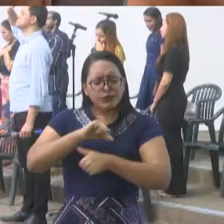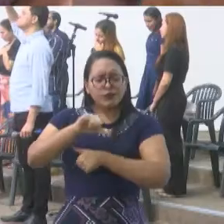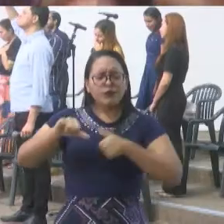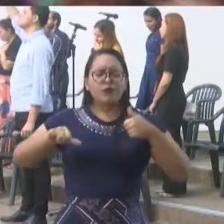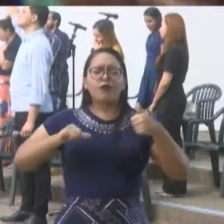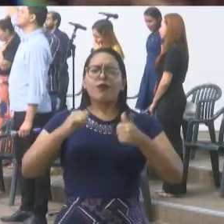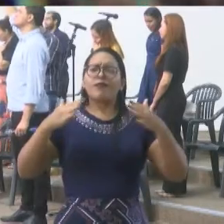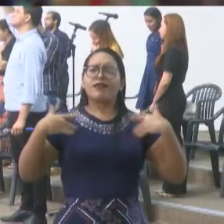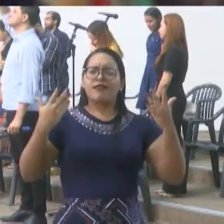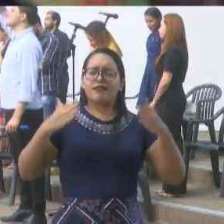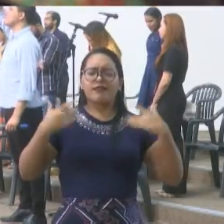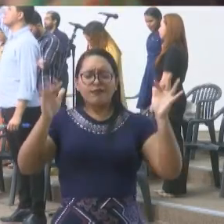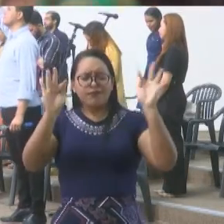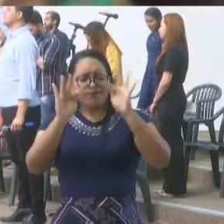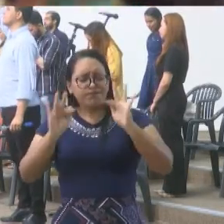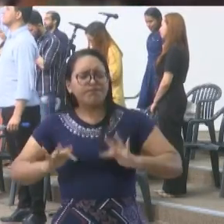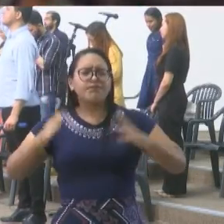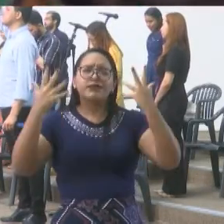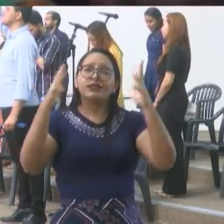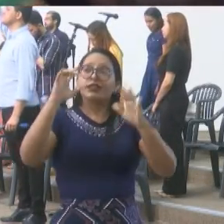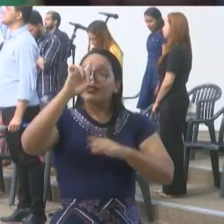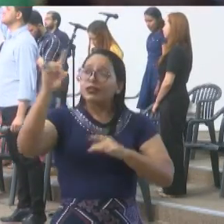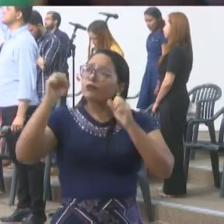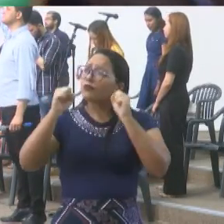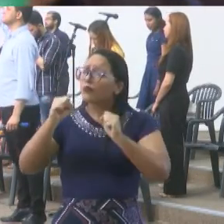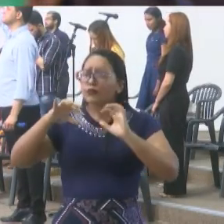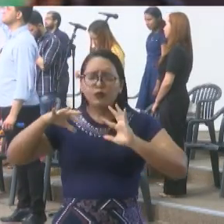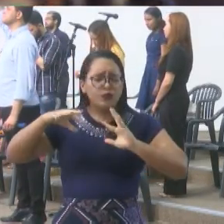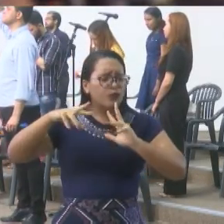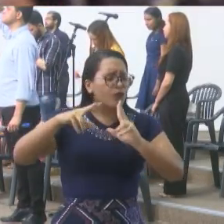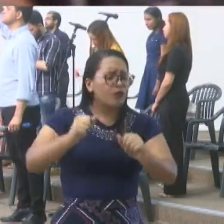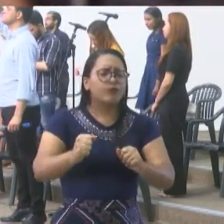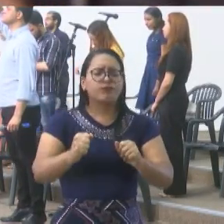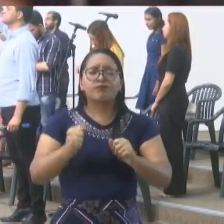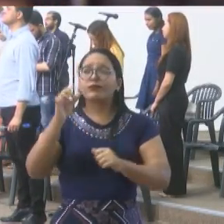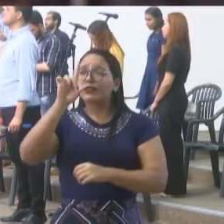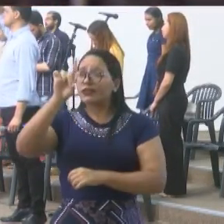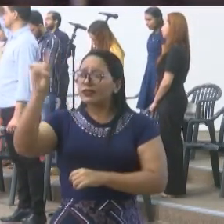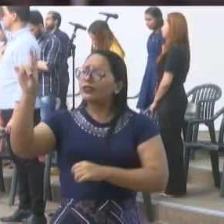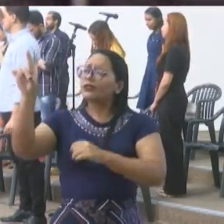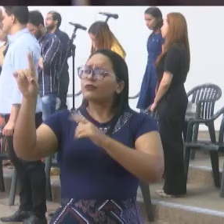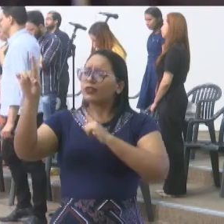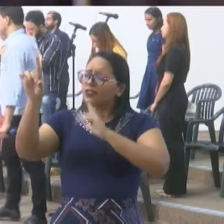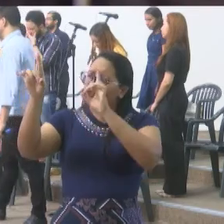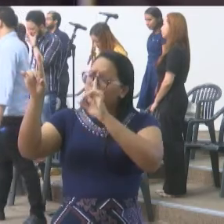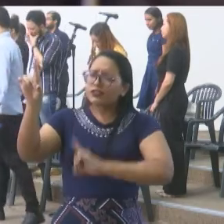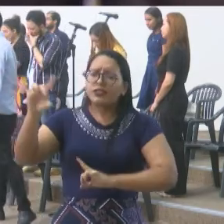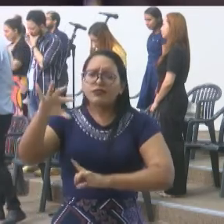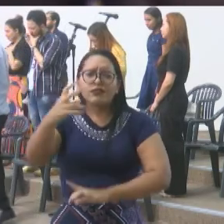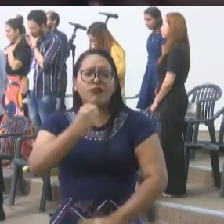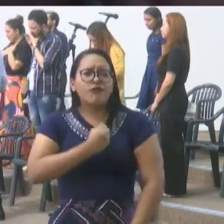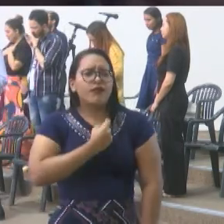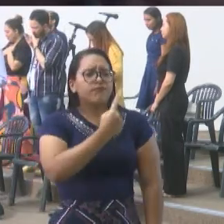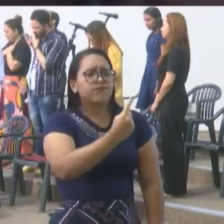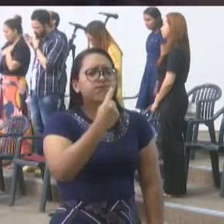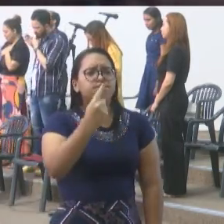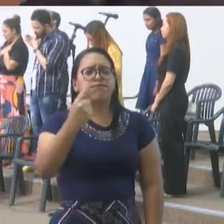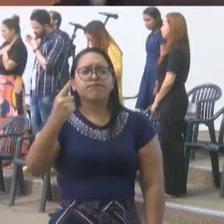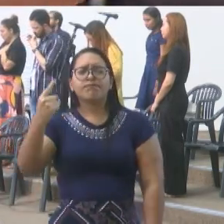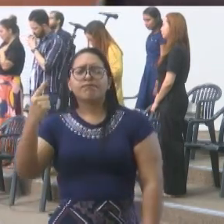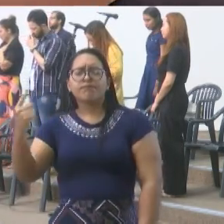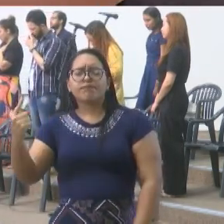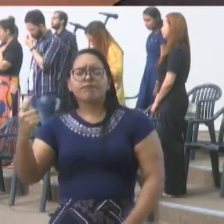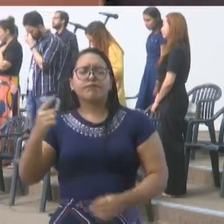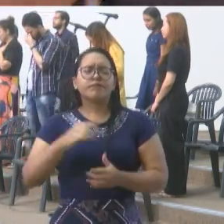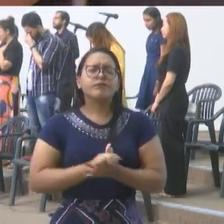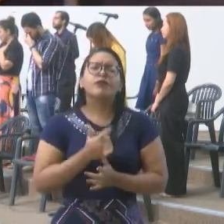o gozo, a celebração. Tu podes todas as coisas. Tu tens, Senhor, o direito de resgatar, os recursos para resgatar